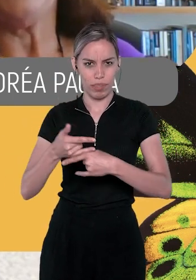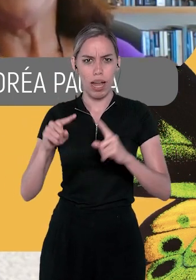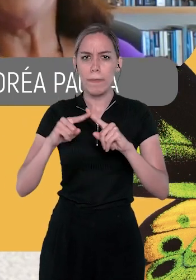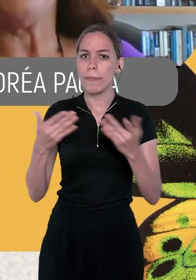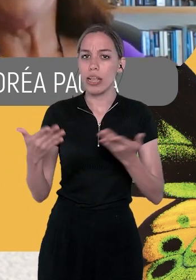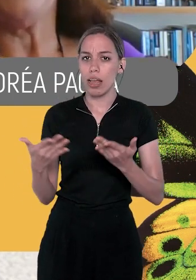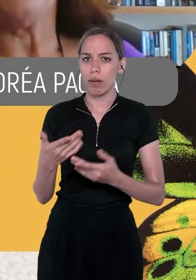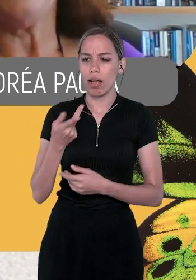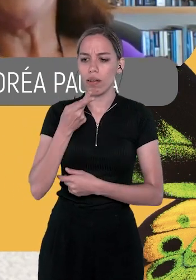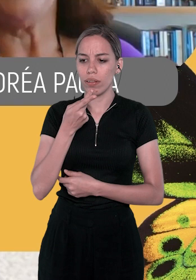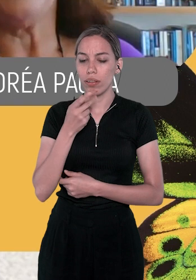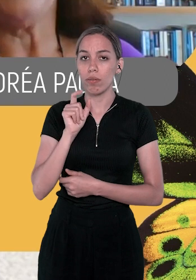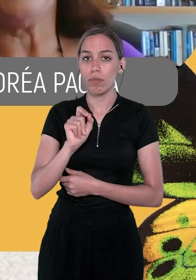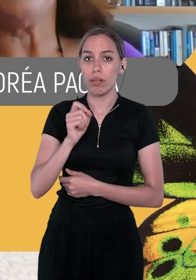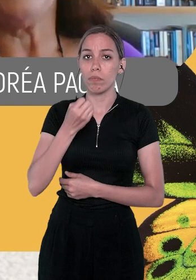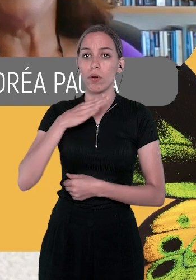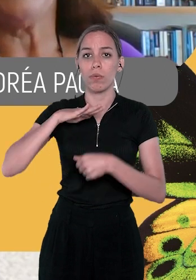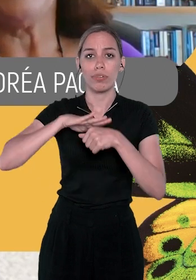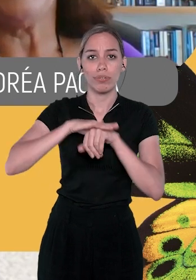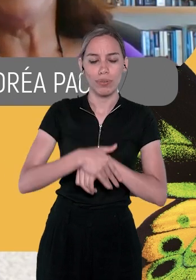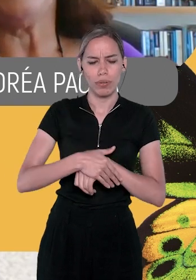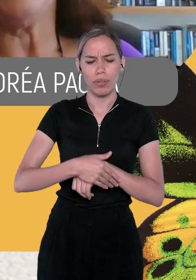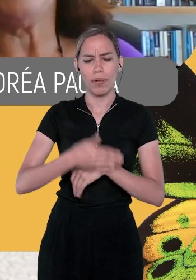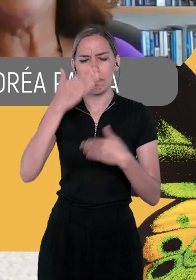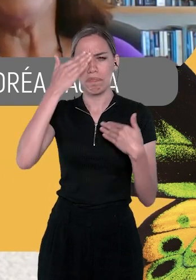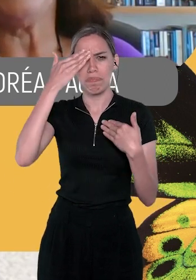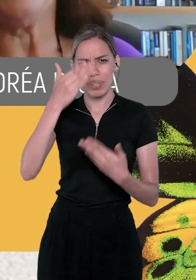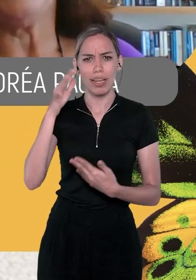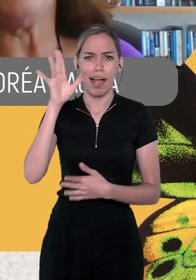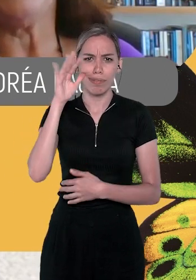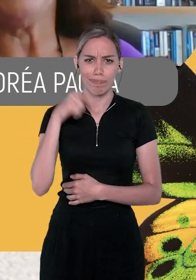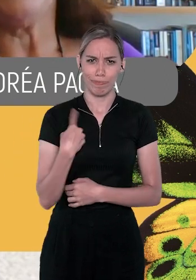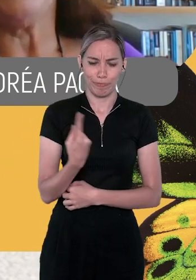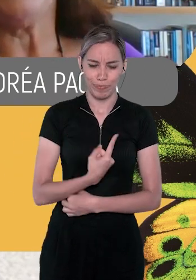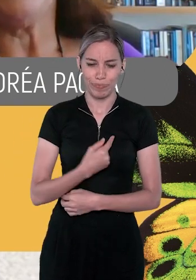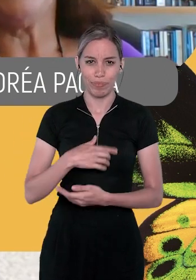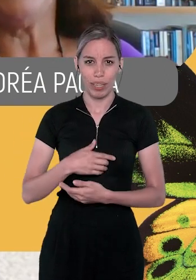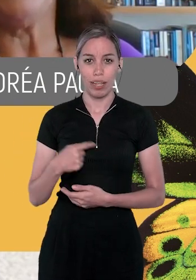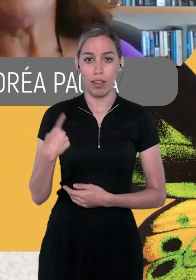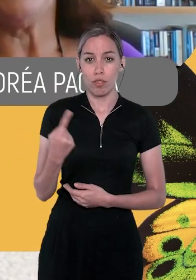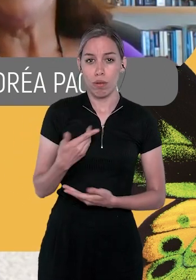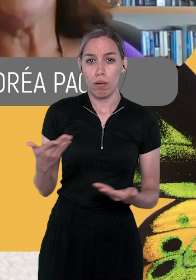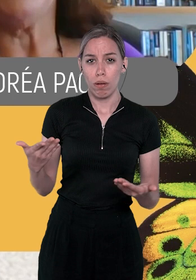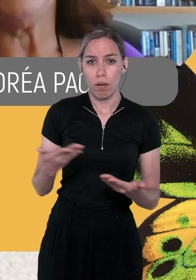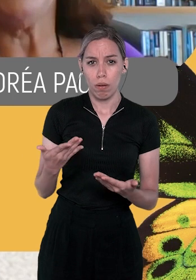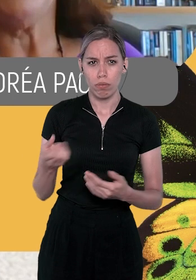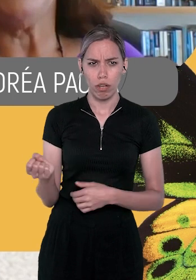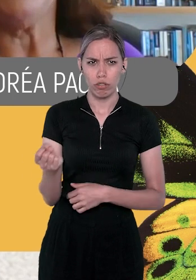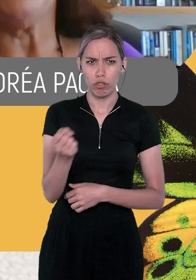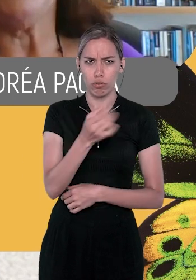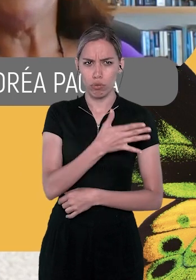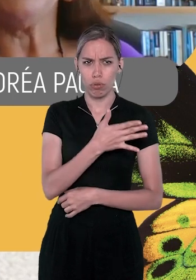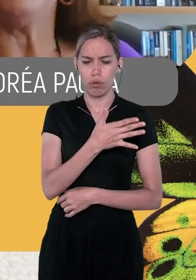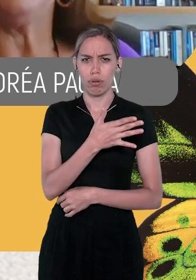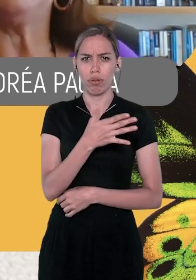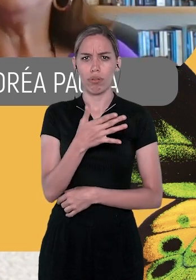falando boa noite. O escritor e apresentador Afonso Borges é um homem branco, de cabelos e barba grisalhos.